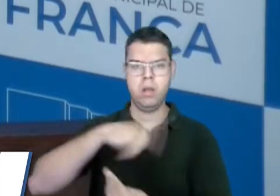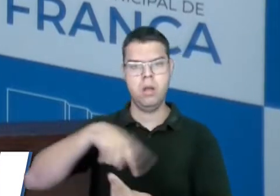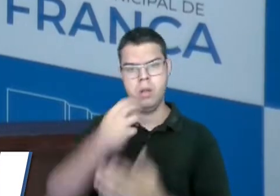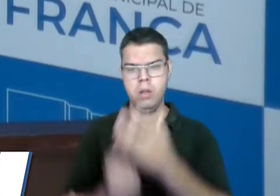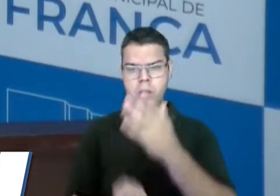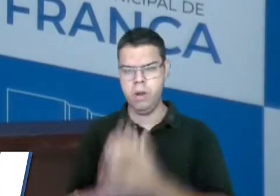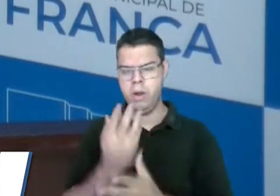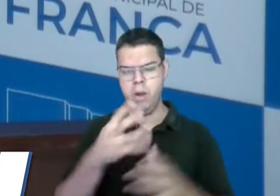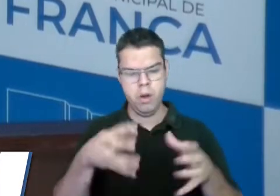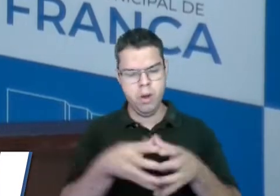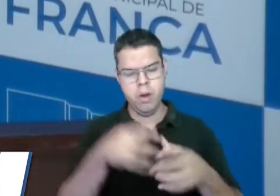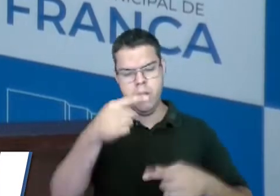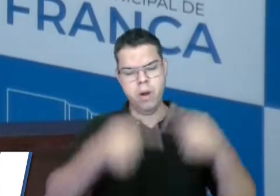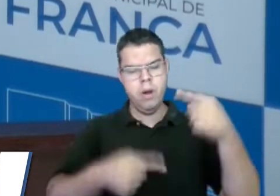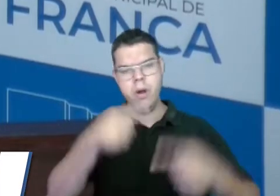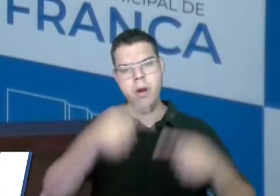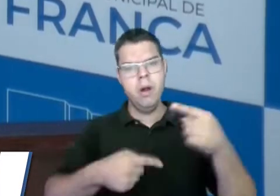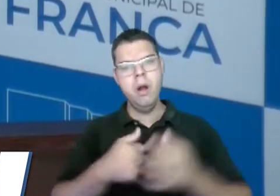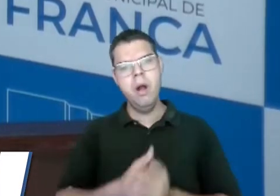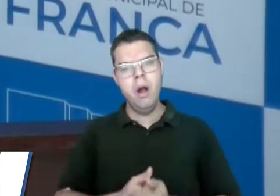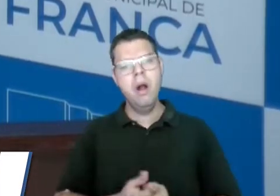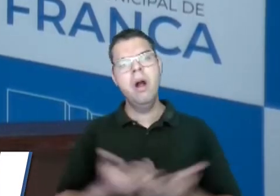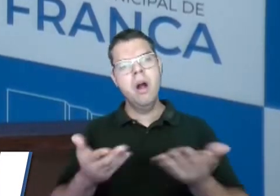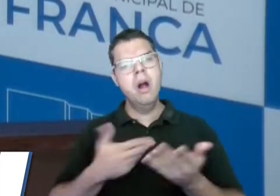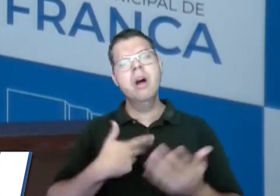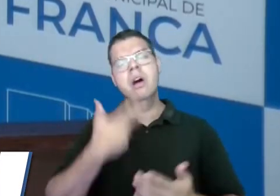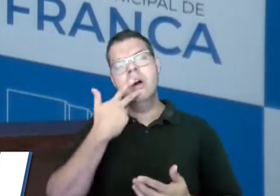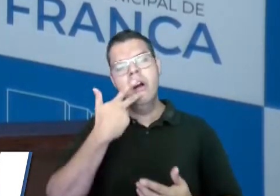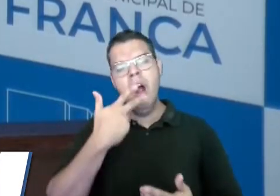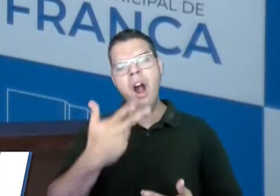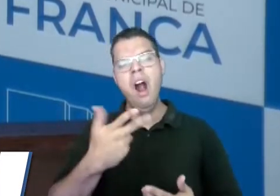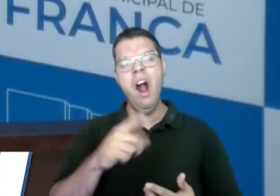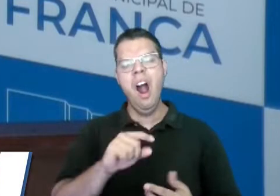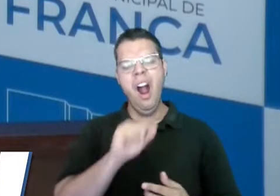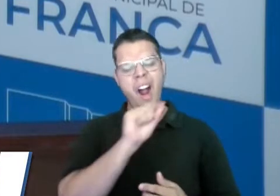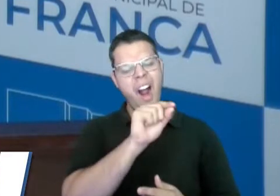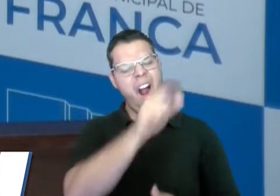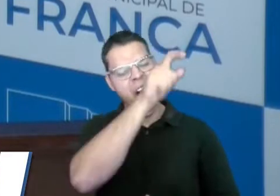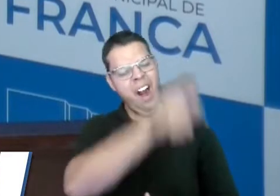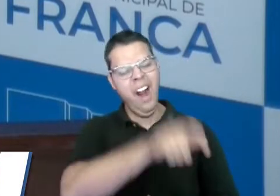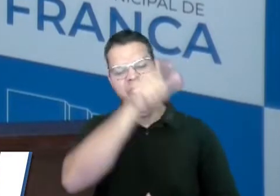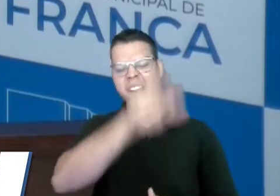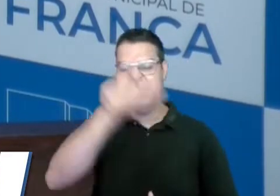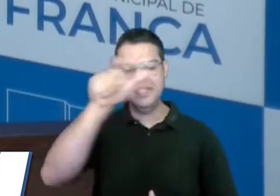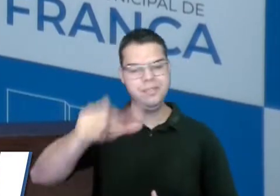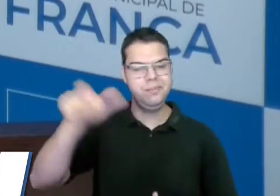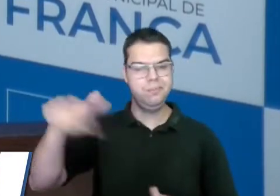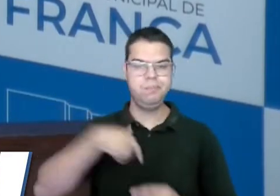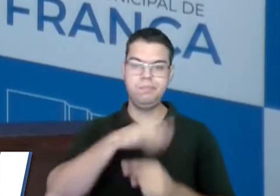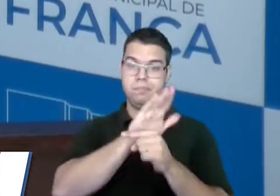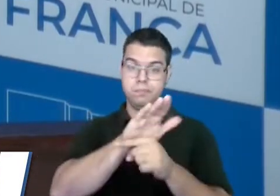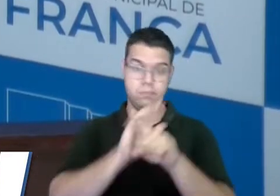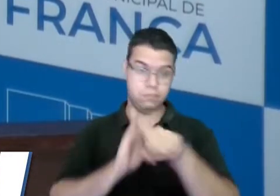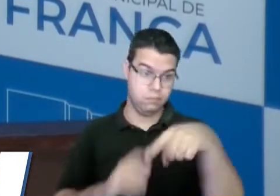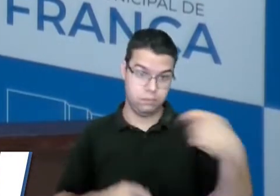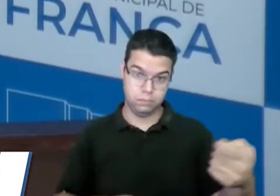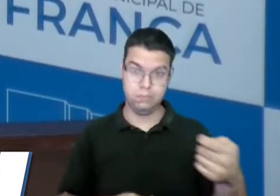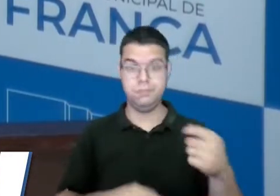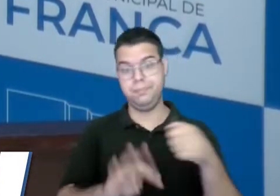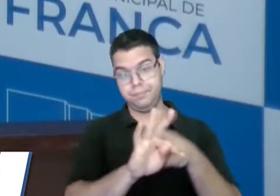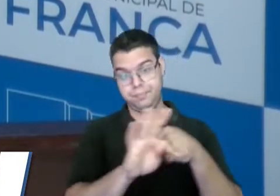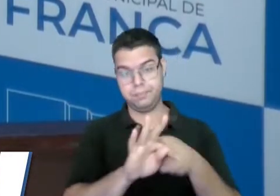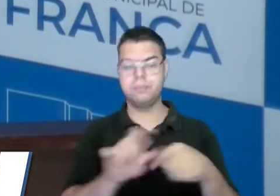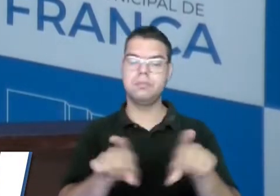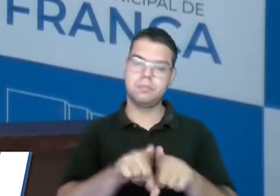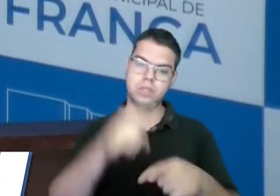discussão. E aqui eu posso citar algumas dessas pessoas que é no caso que eram técnicos e políticos, que eu posso